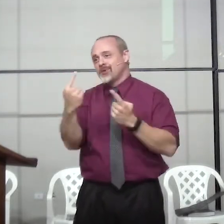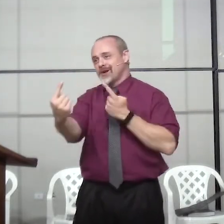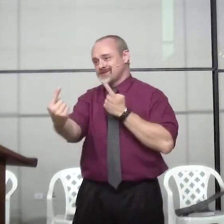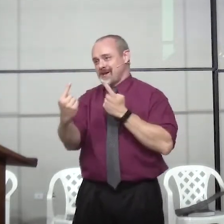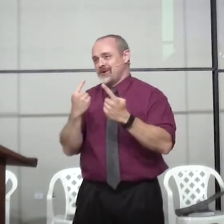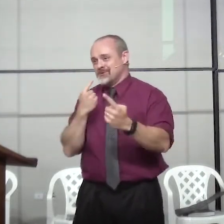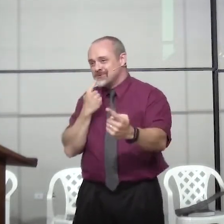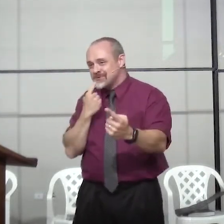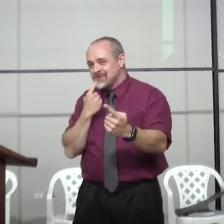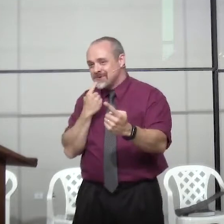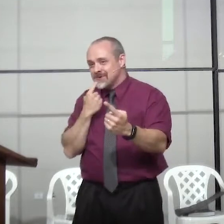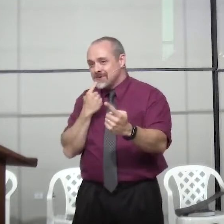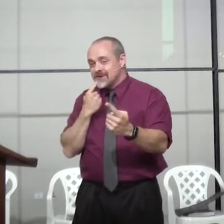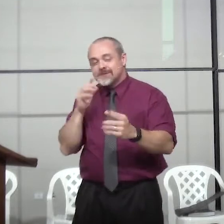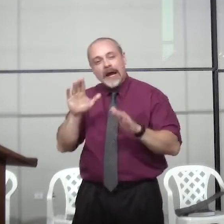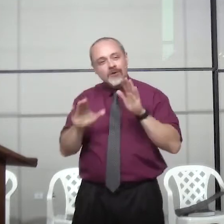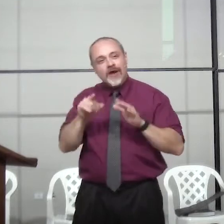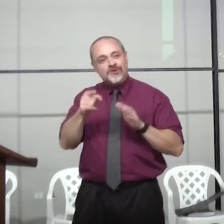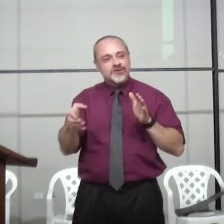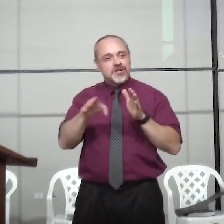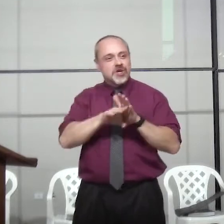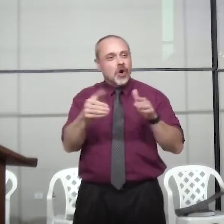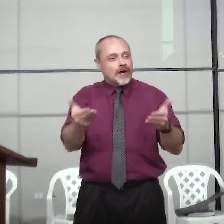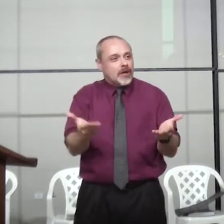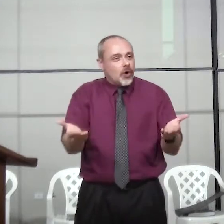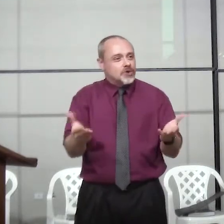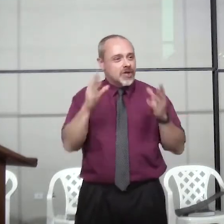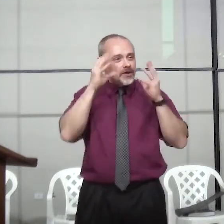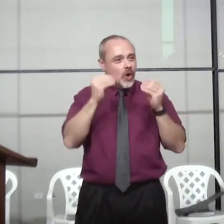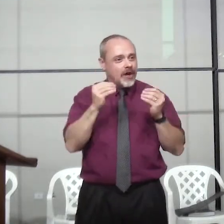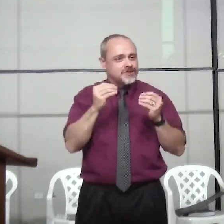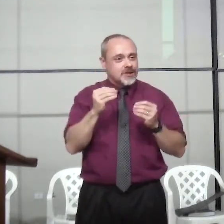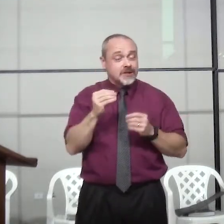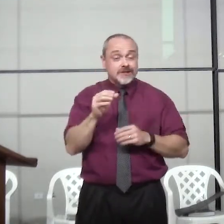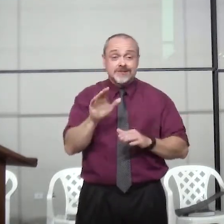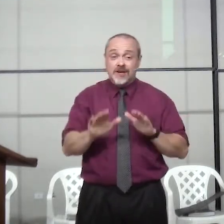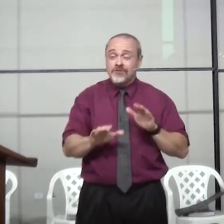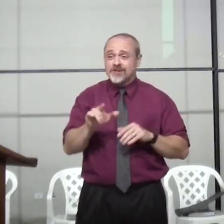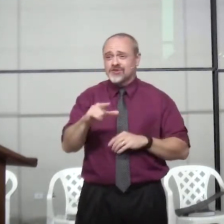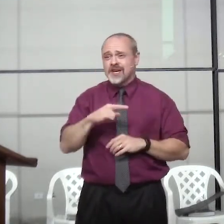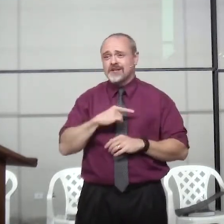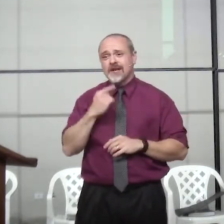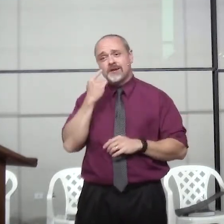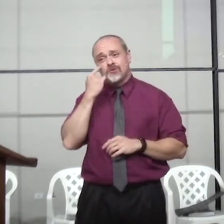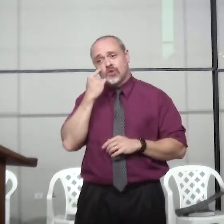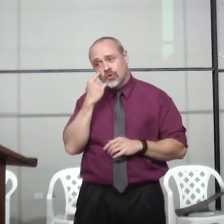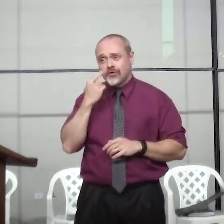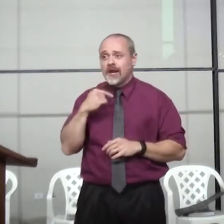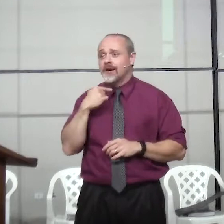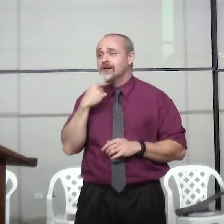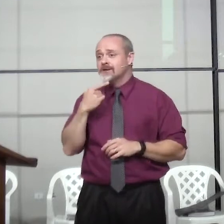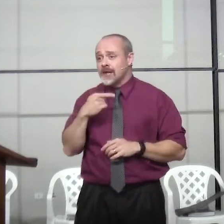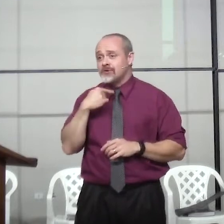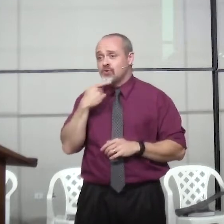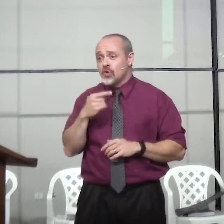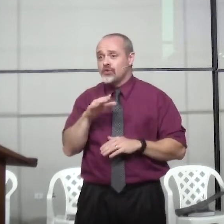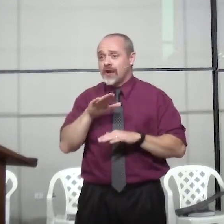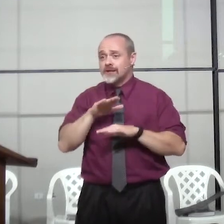a comunicação. Talvez você chegou aqui hoje à noite, talvez você tem dúvida